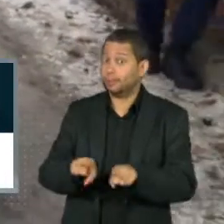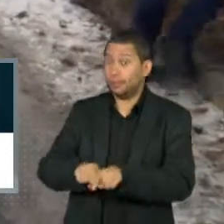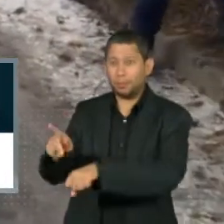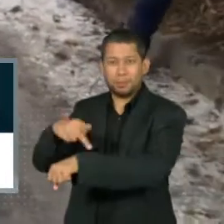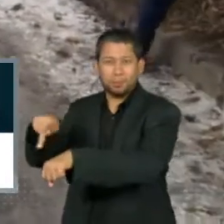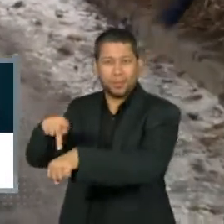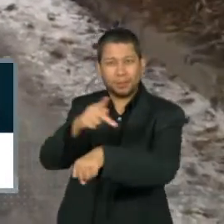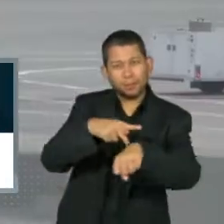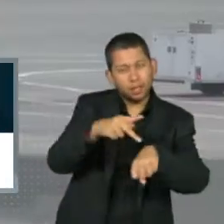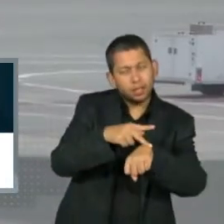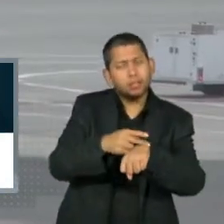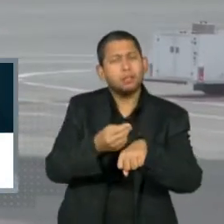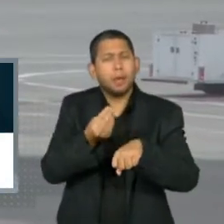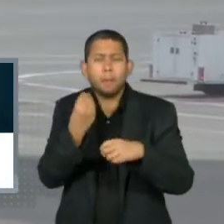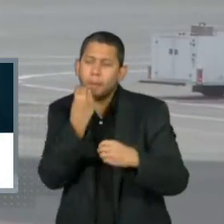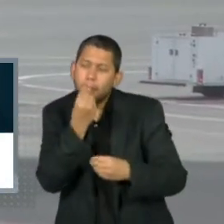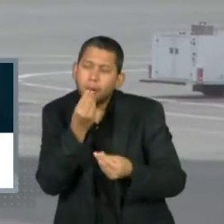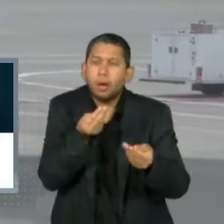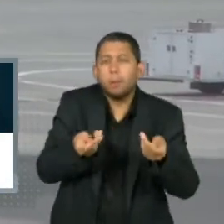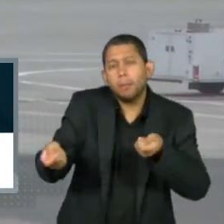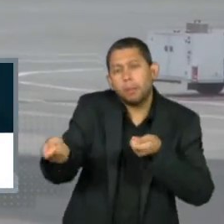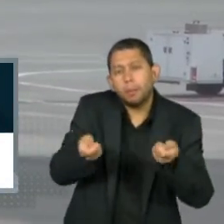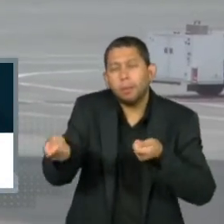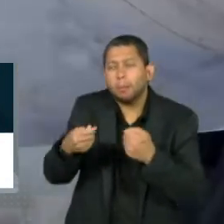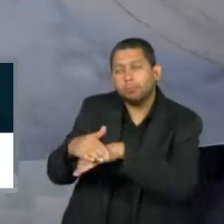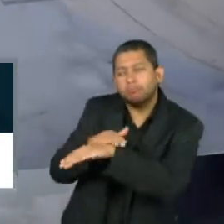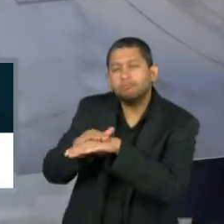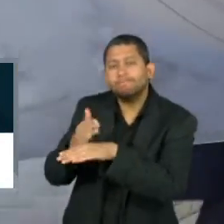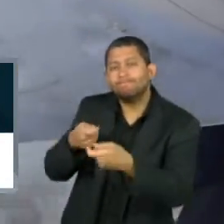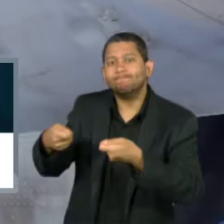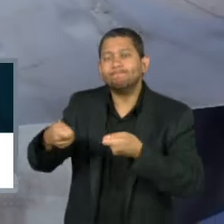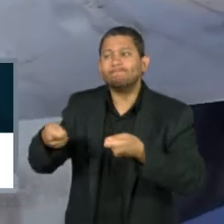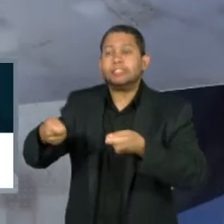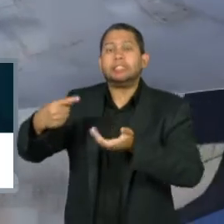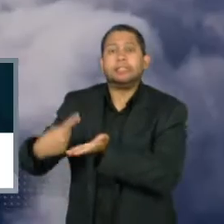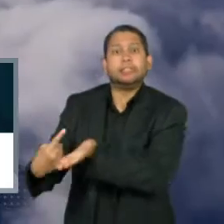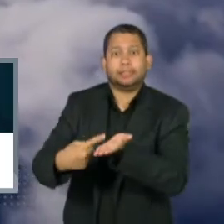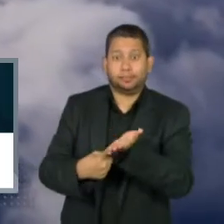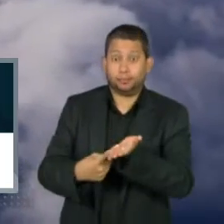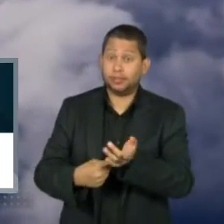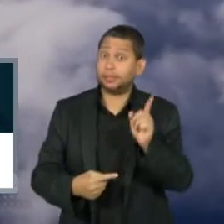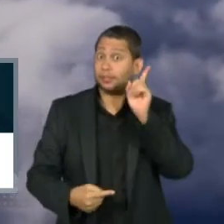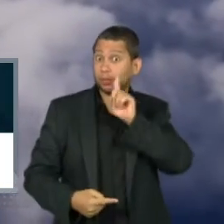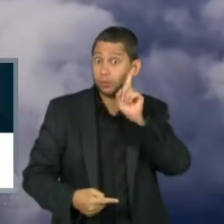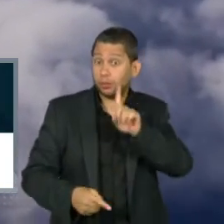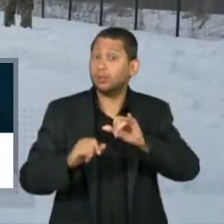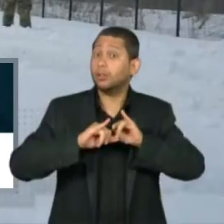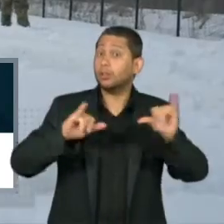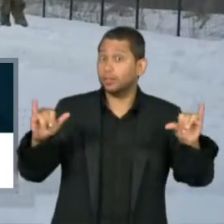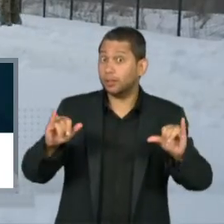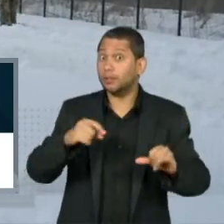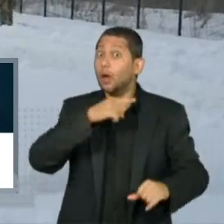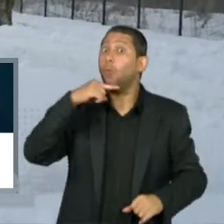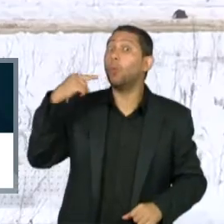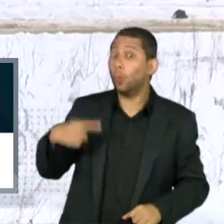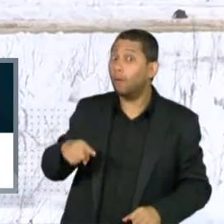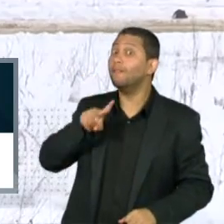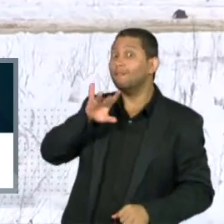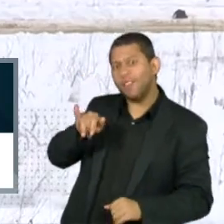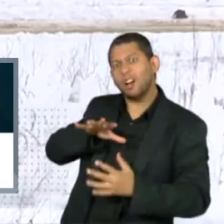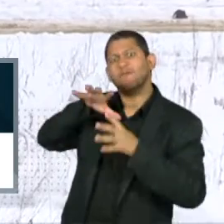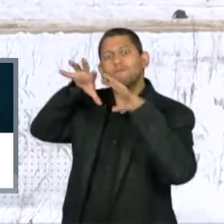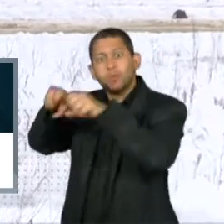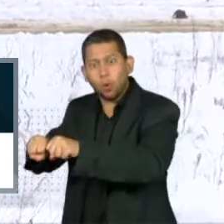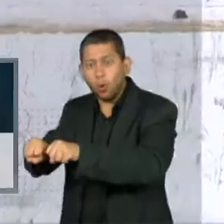é o último recurso para evitar a guerra na Ucrânia. Estados Unidos dizem que a invasão russa é iminente.